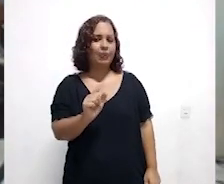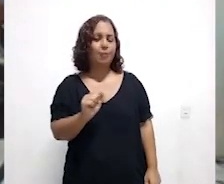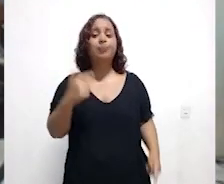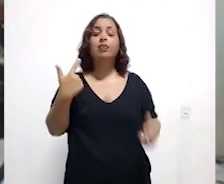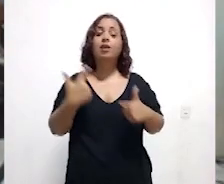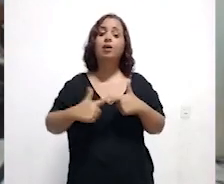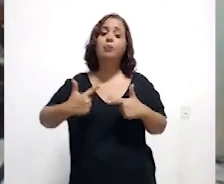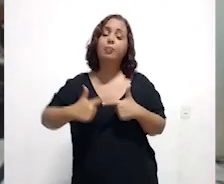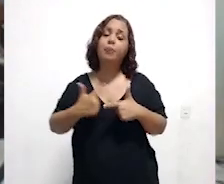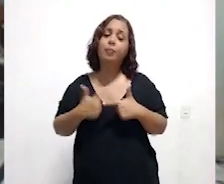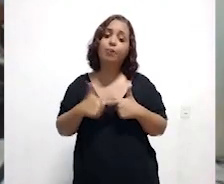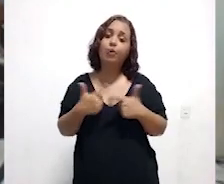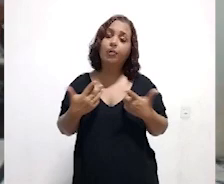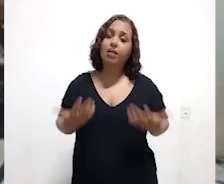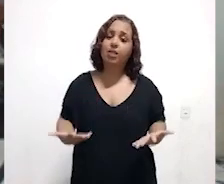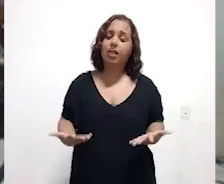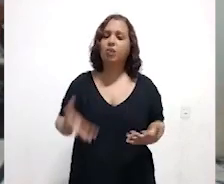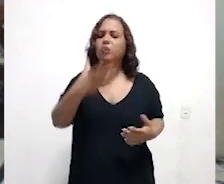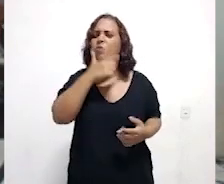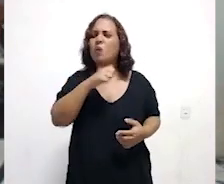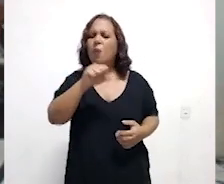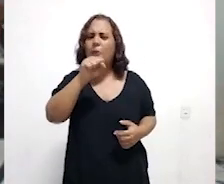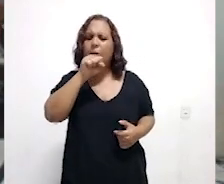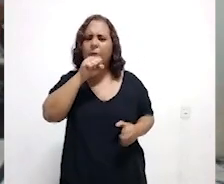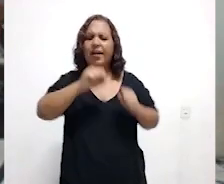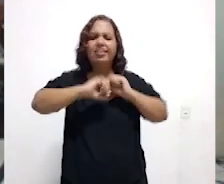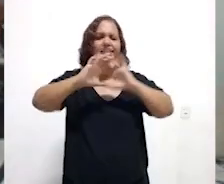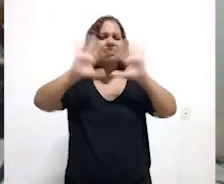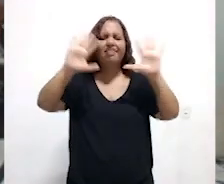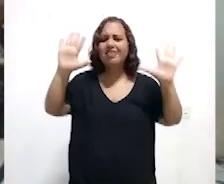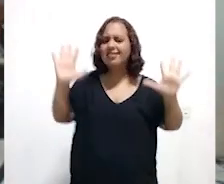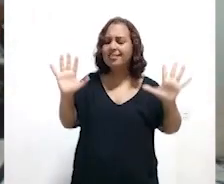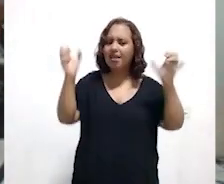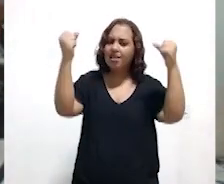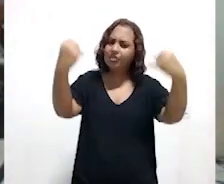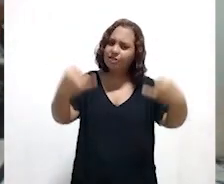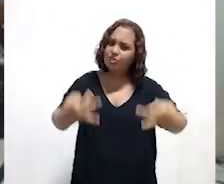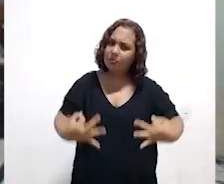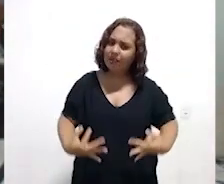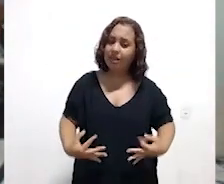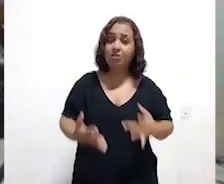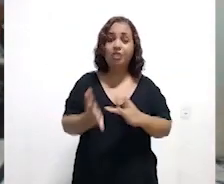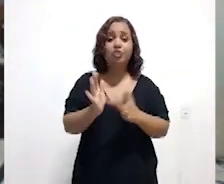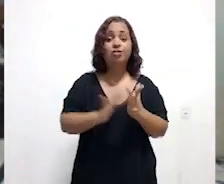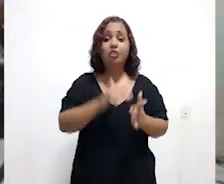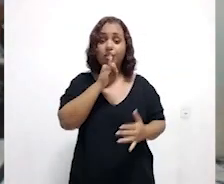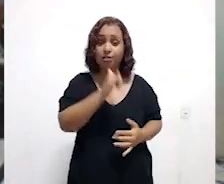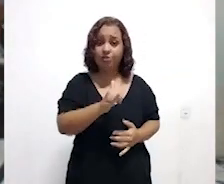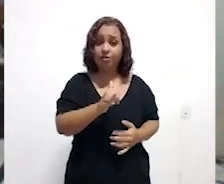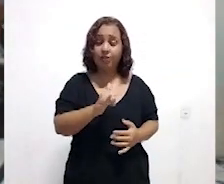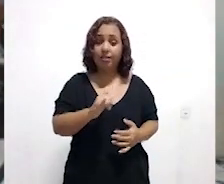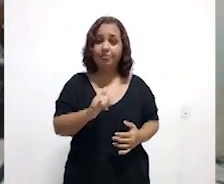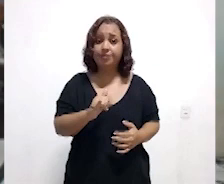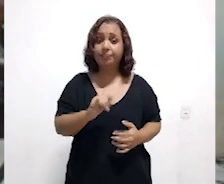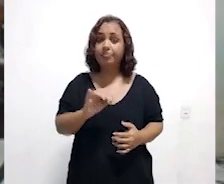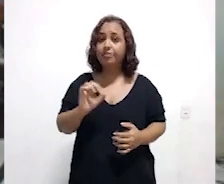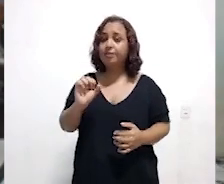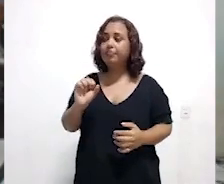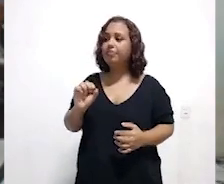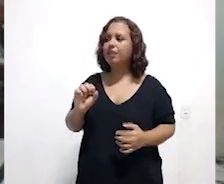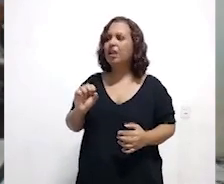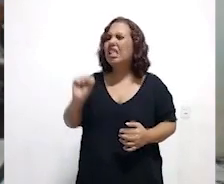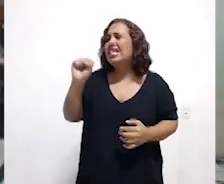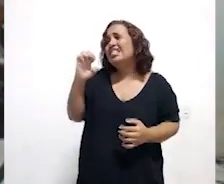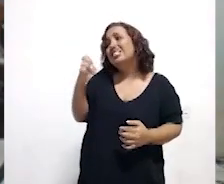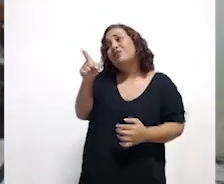Porque enquanto o pai está esclarecendo, ele vai dizer, se podes. Como assim se